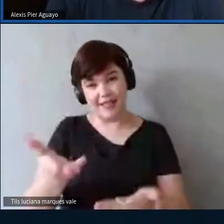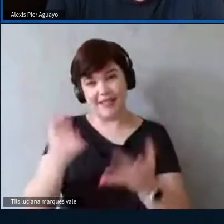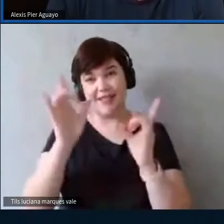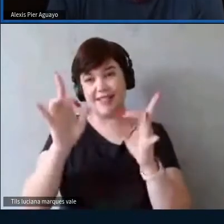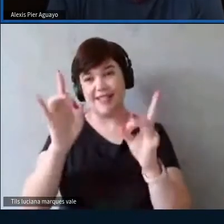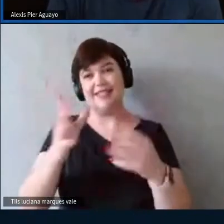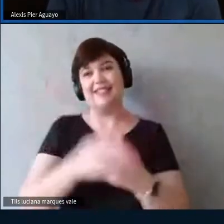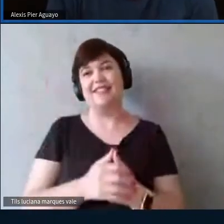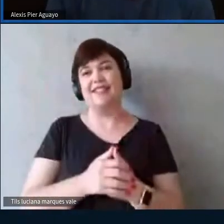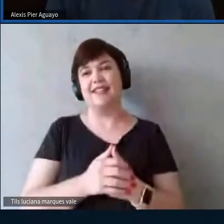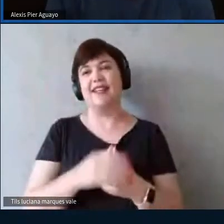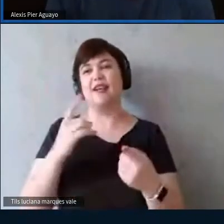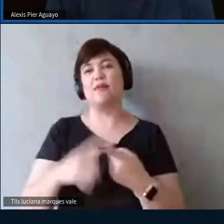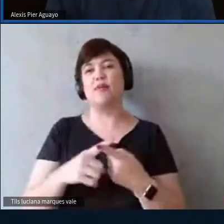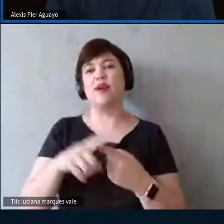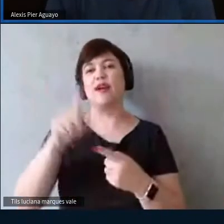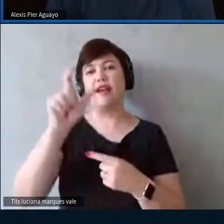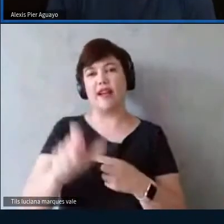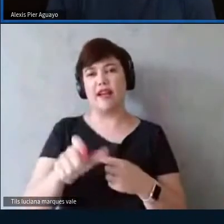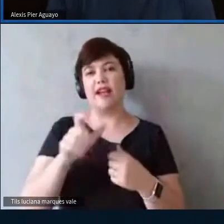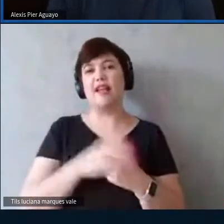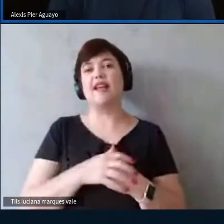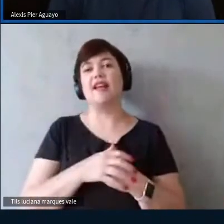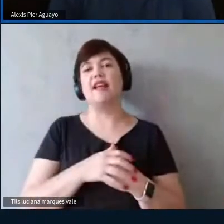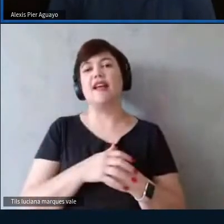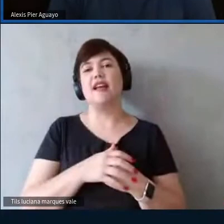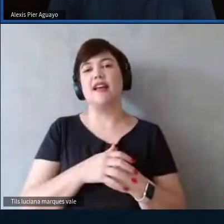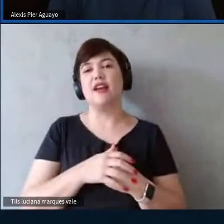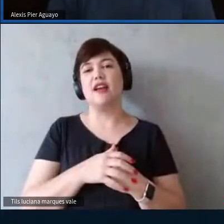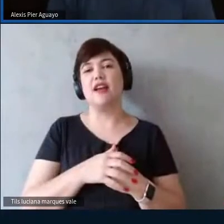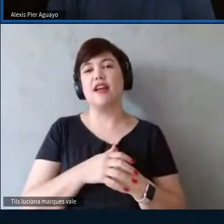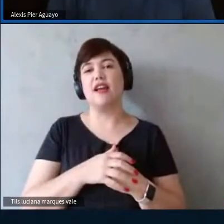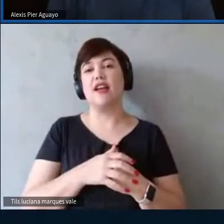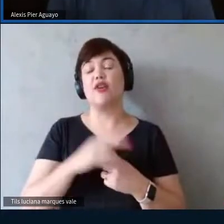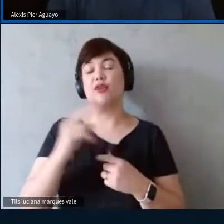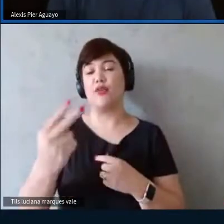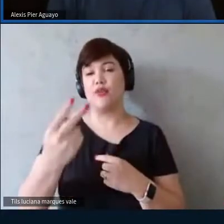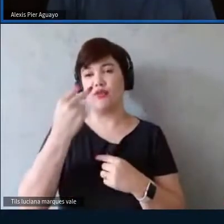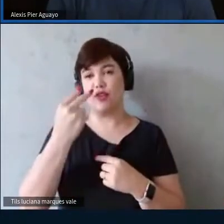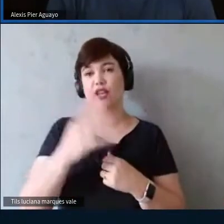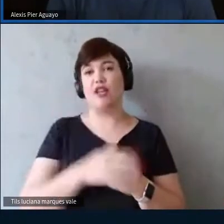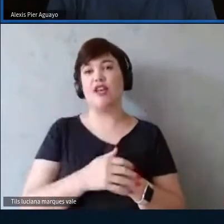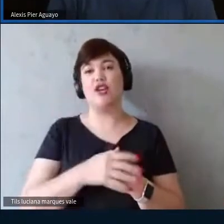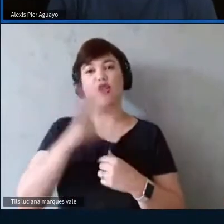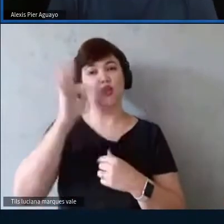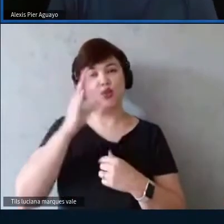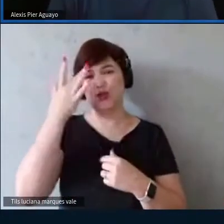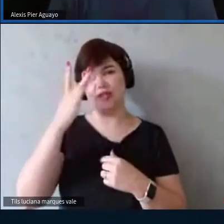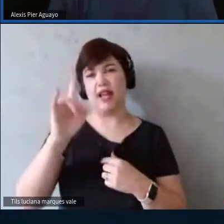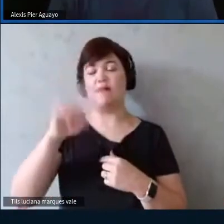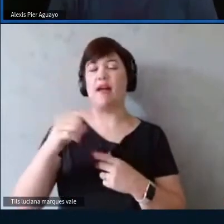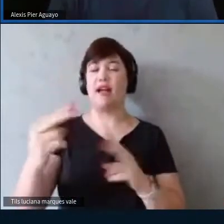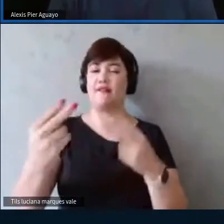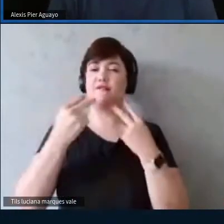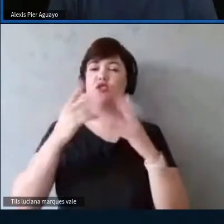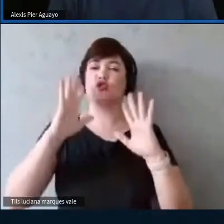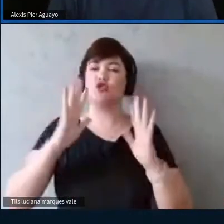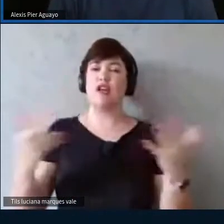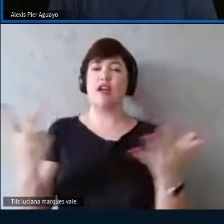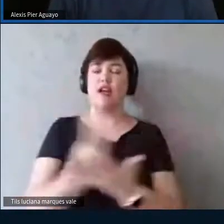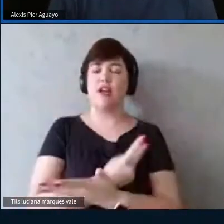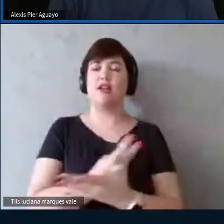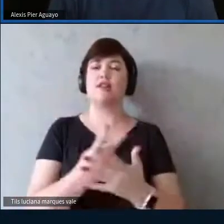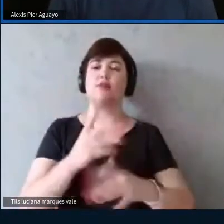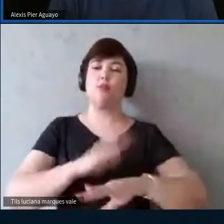amor, porque você viu a Tuxi, pra quem não sabe, ela viu a situação que eu tava